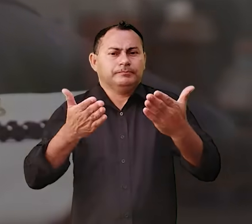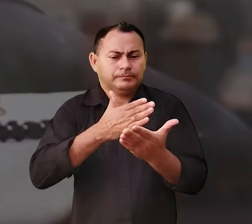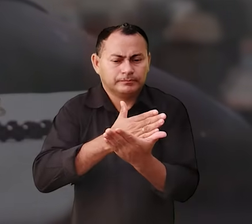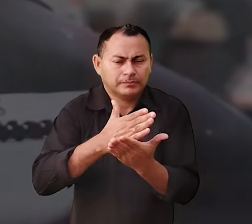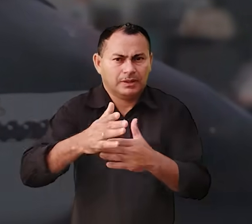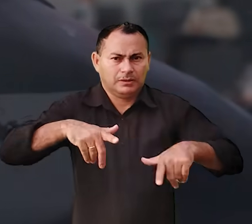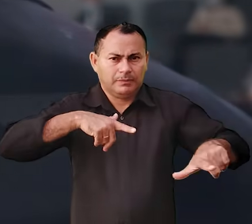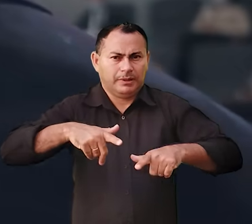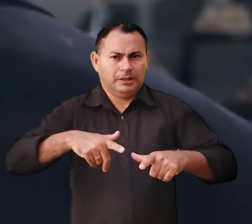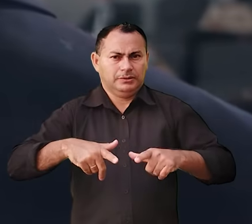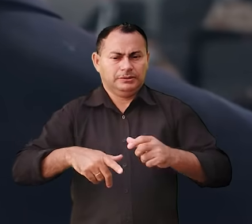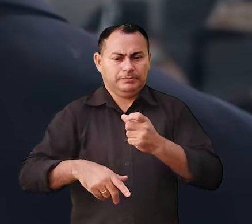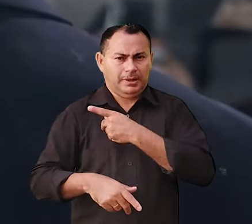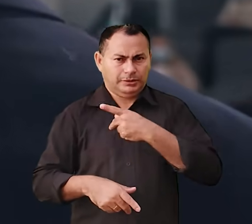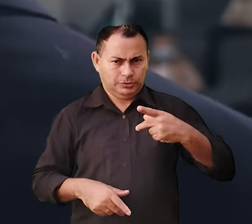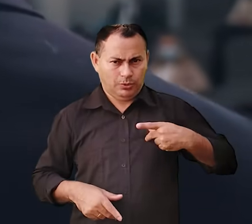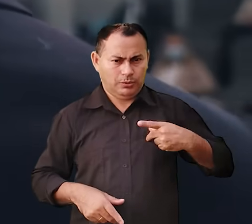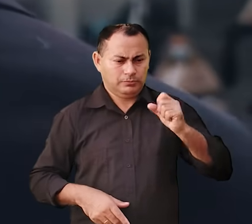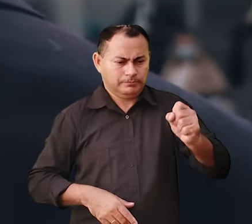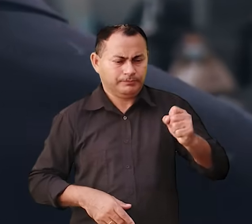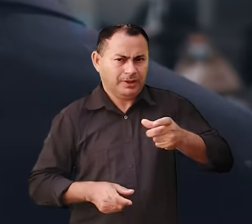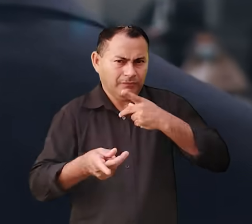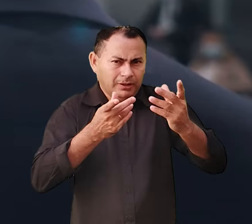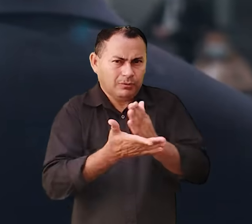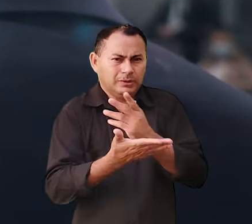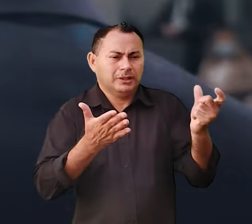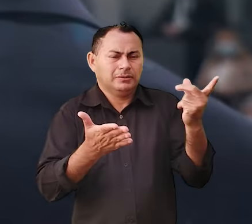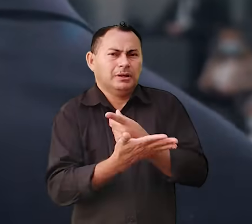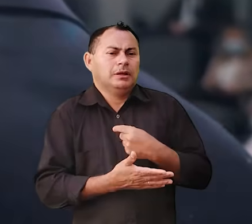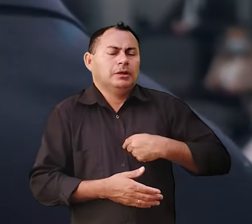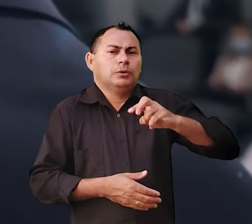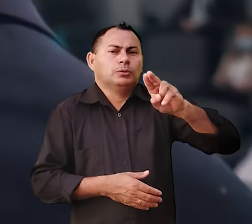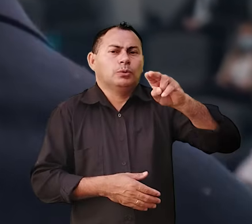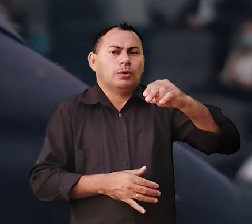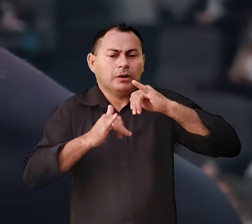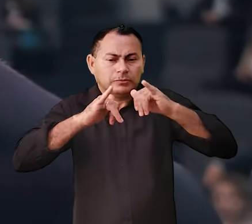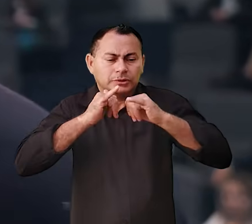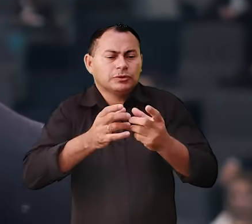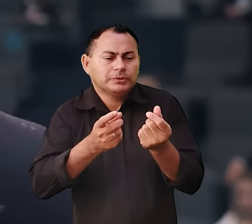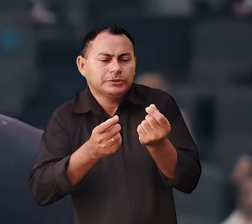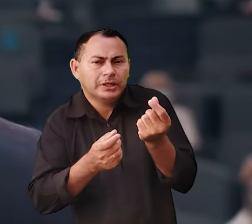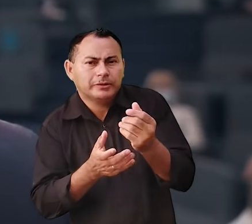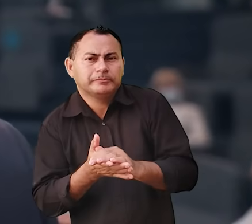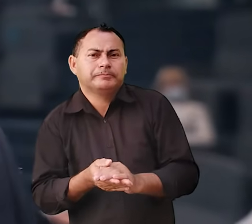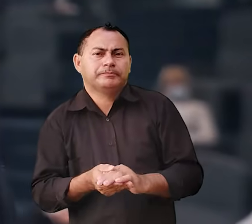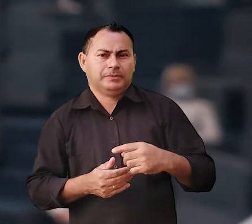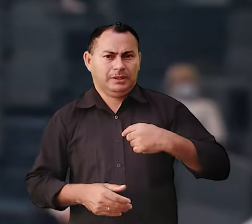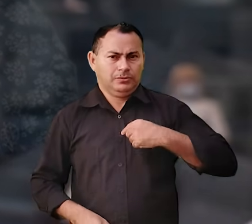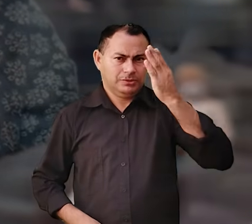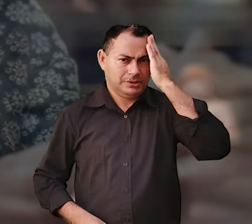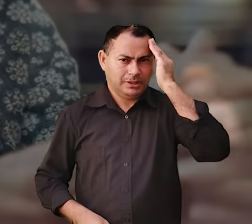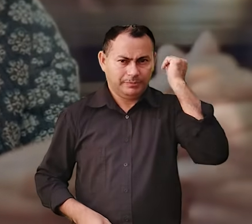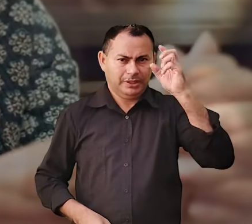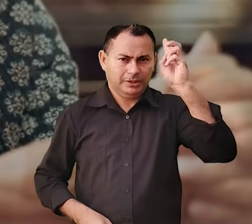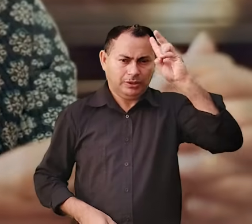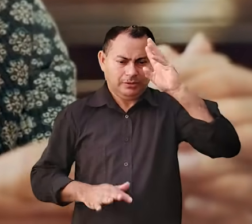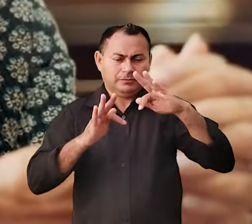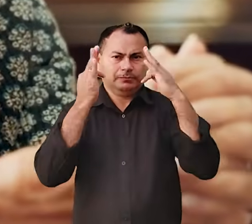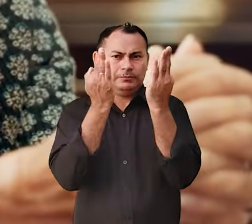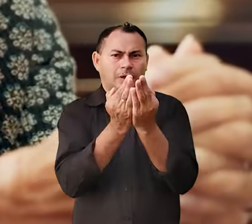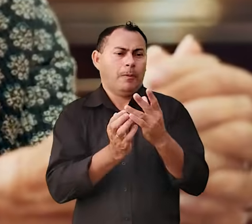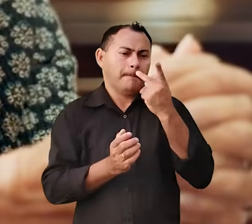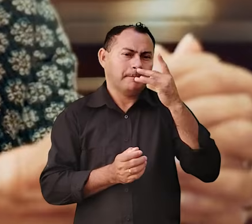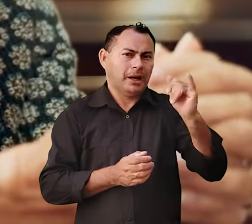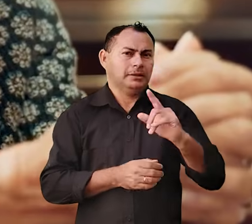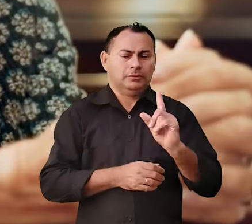Quando comecei o meu ministério, disse algumas coisas estúpidas, como, nunca vou pregar sobre dinheiro. Eu sabia de histórias de